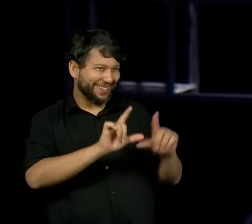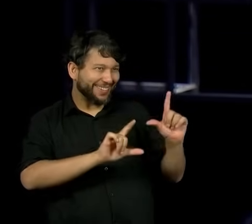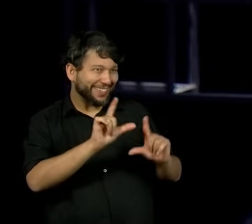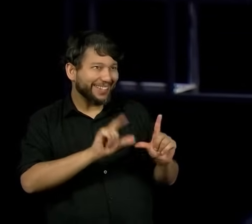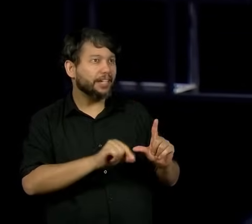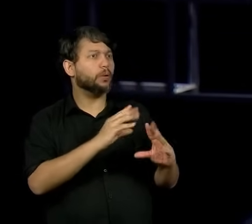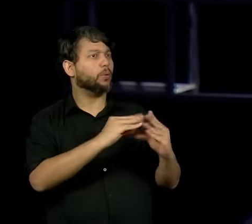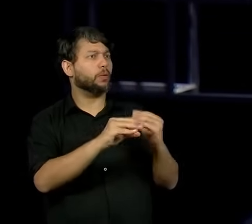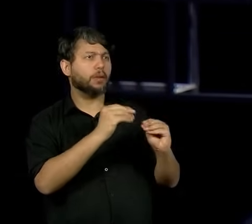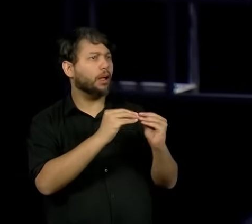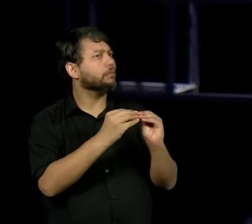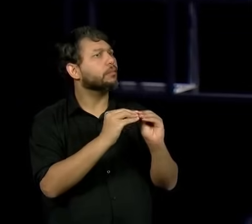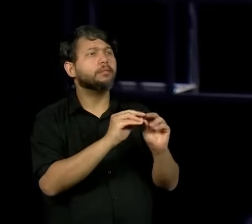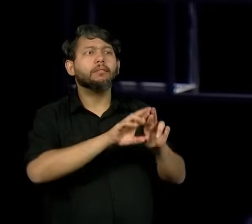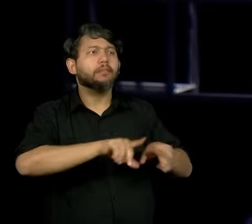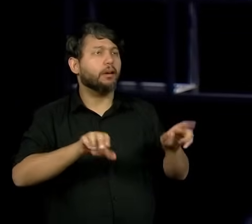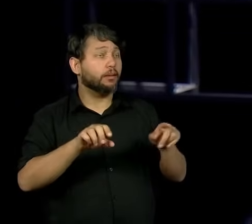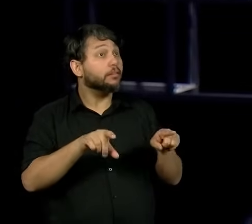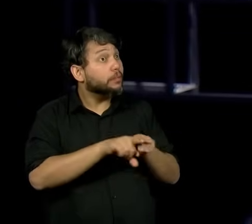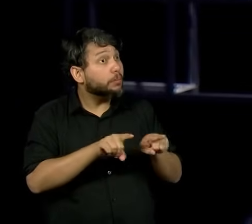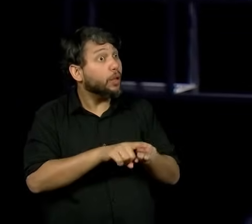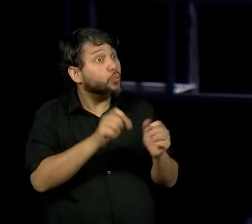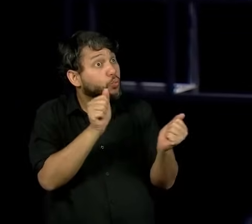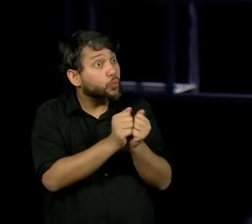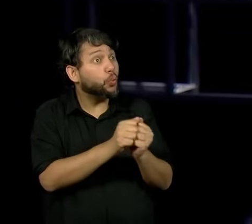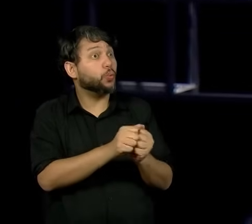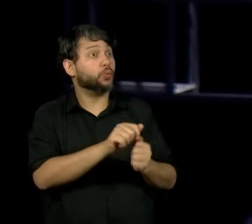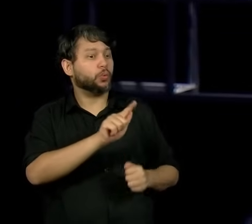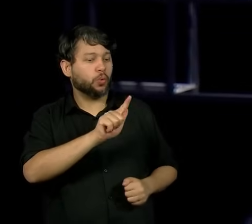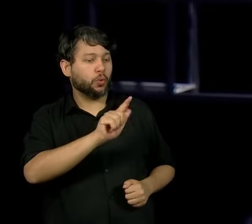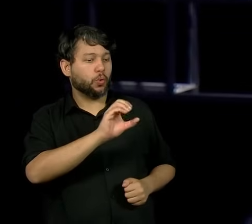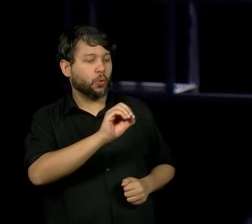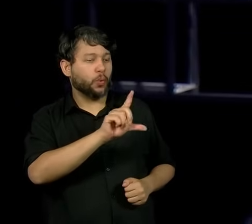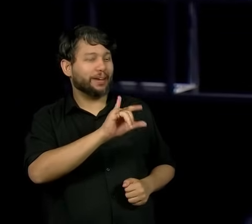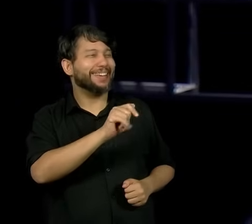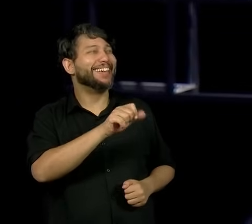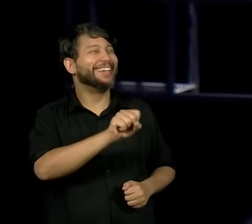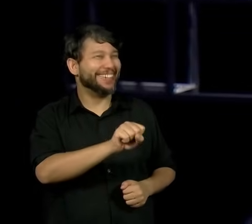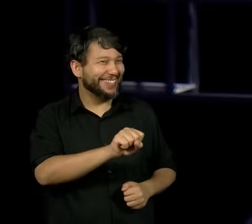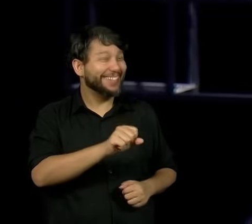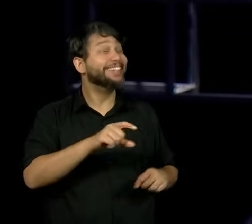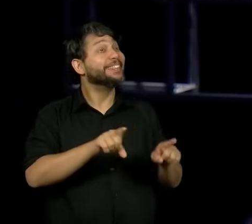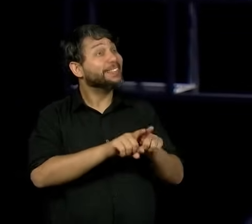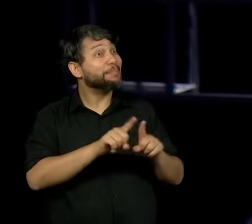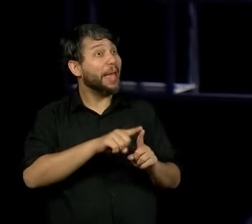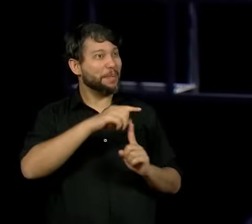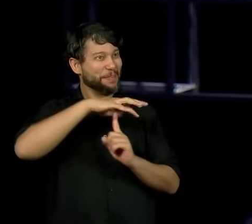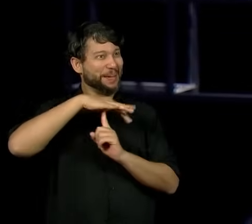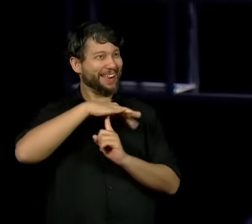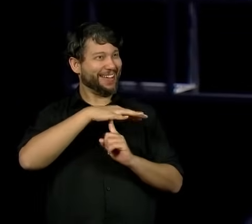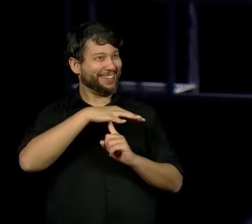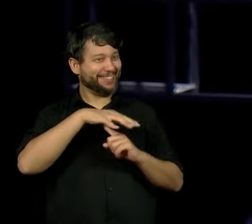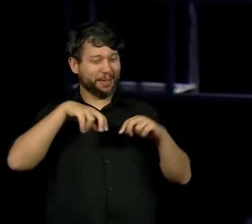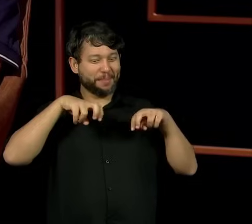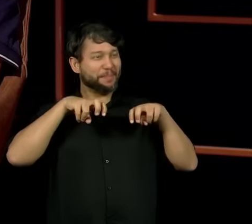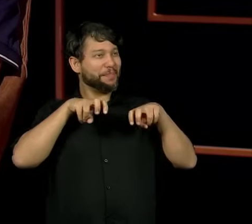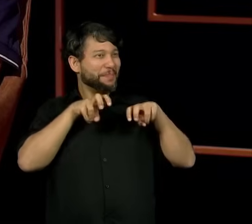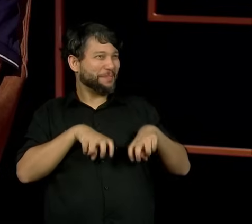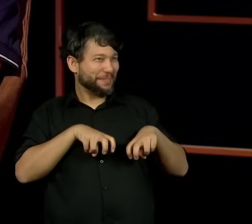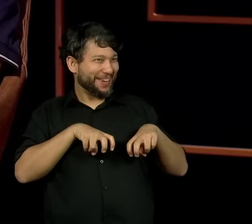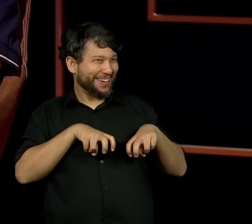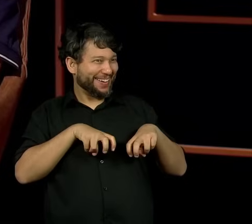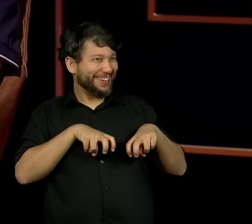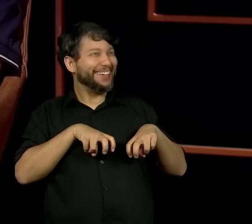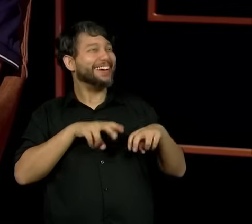ao lado do grande Ronald Golias, também com o Carlos Alberto de Nóbrega. Como é que foi esse tempo? Foi